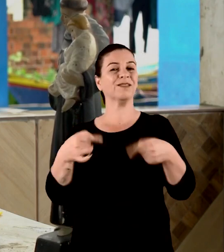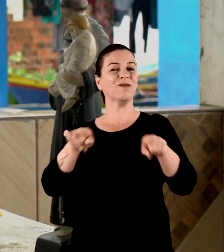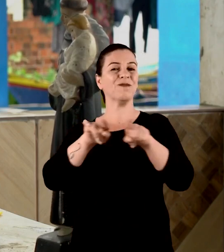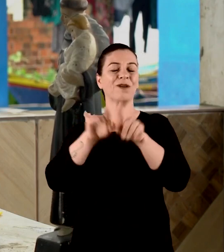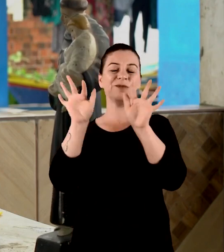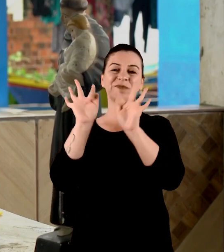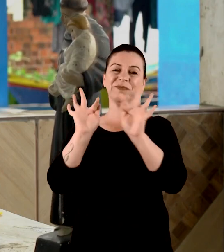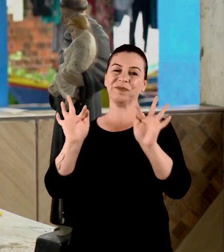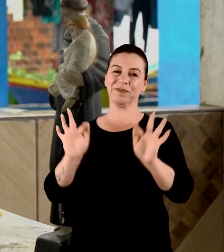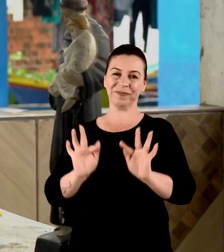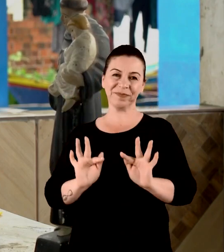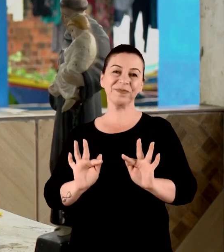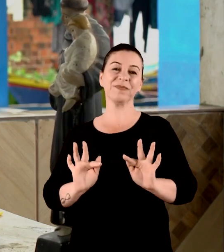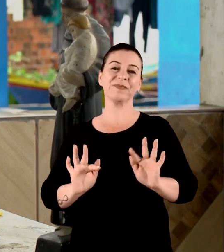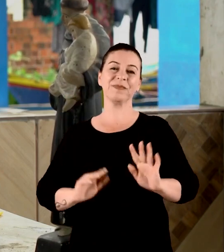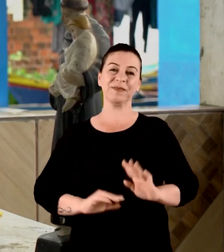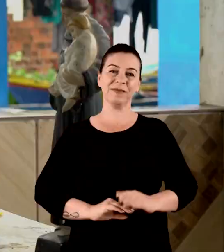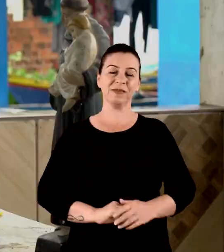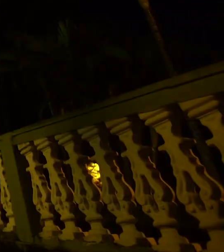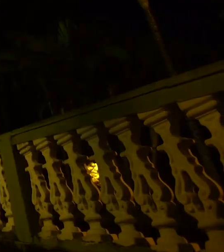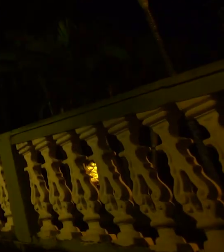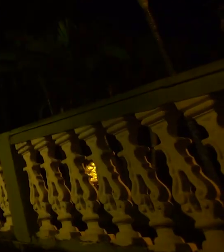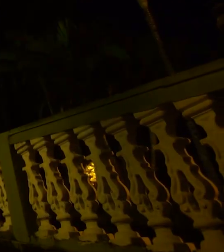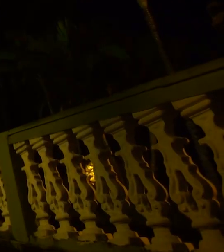igreja, mas volto feliz.